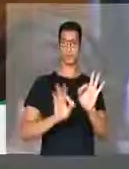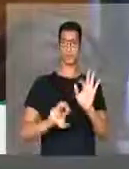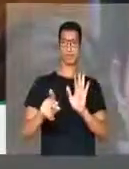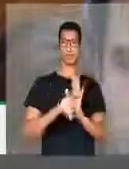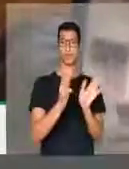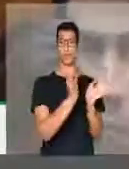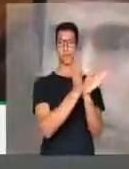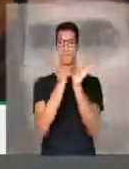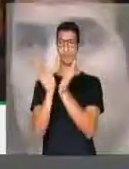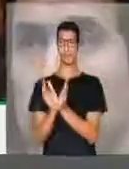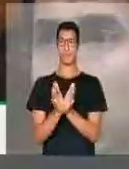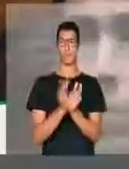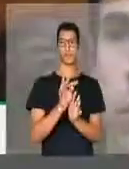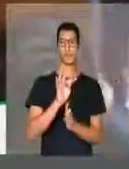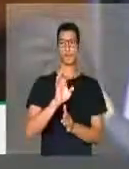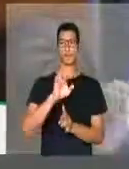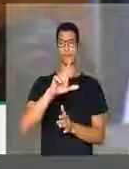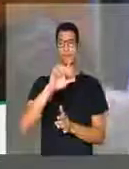do setor